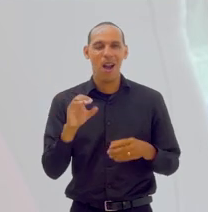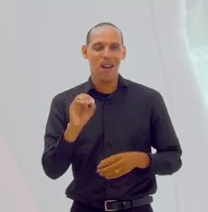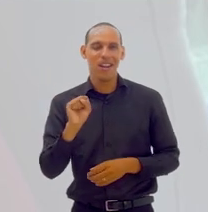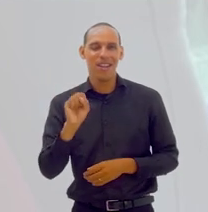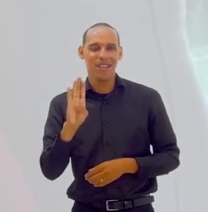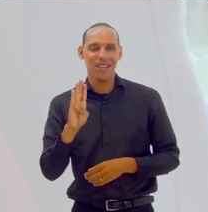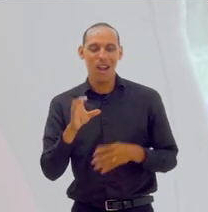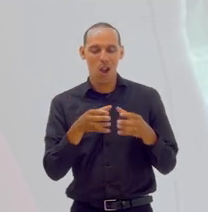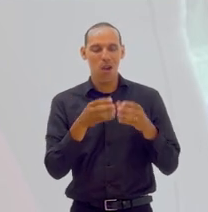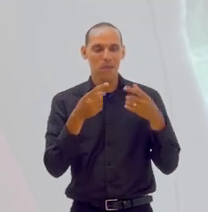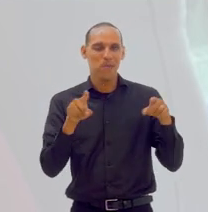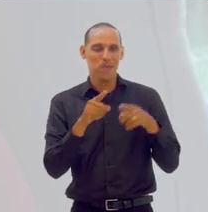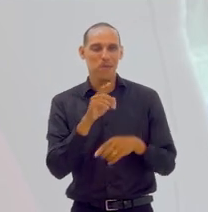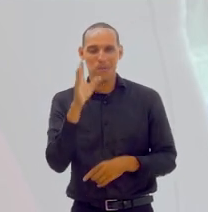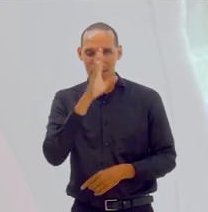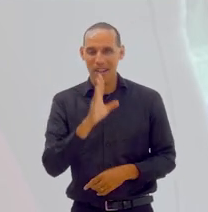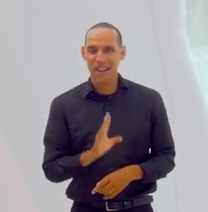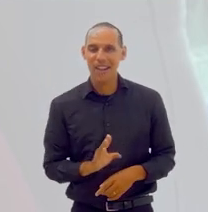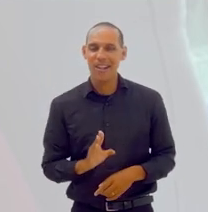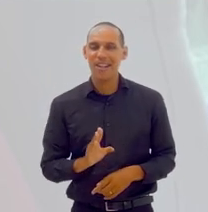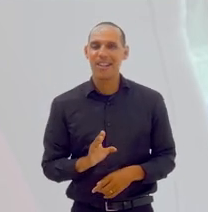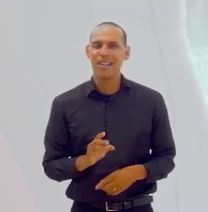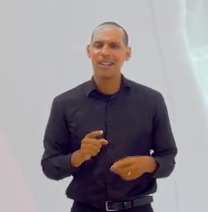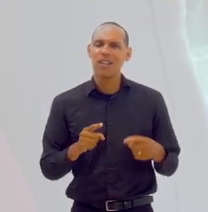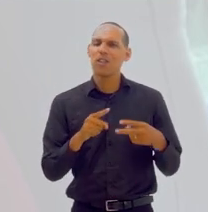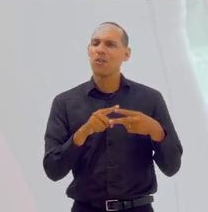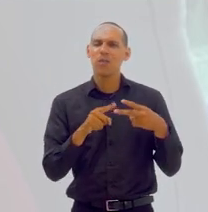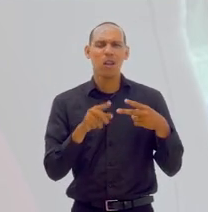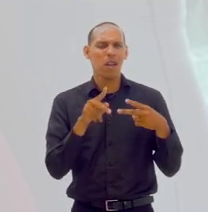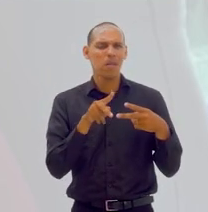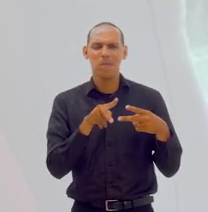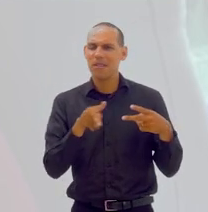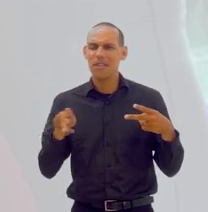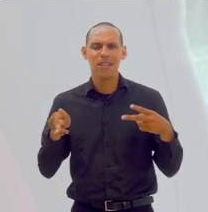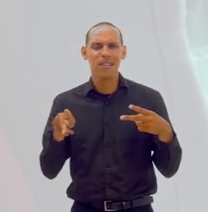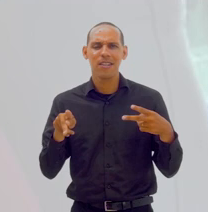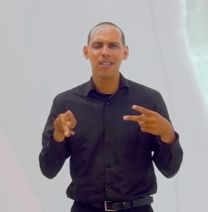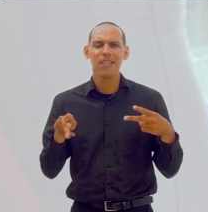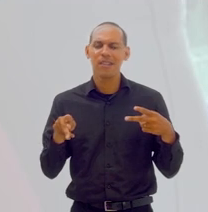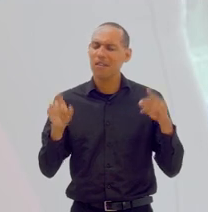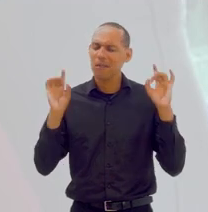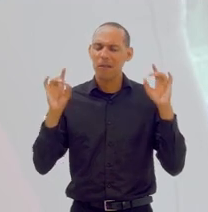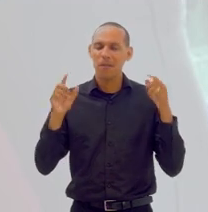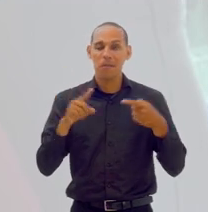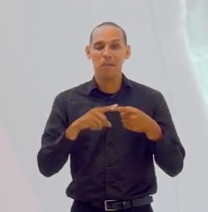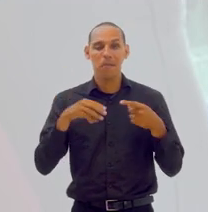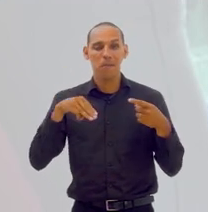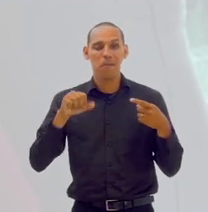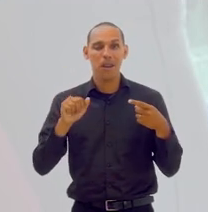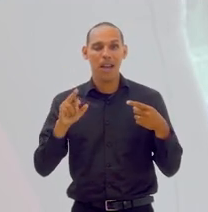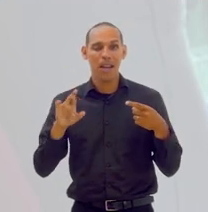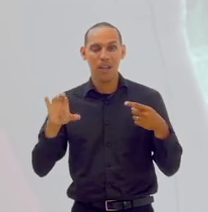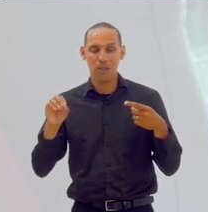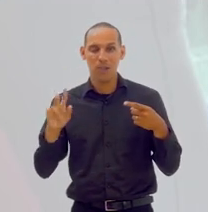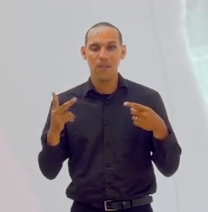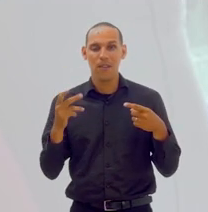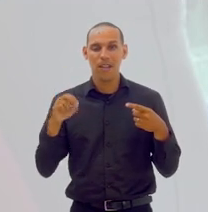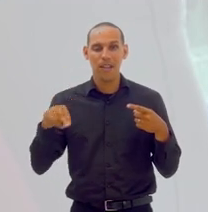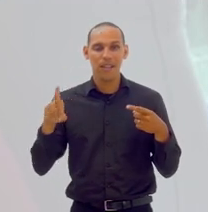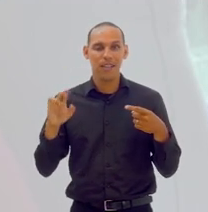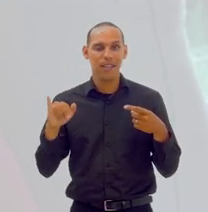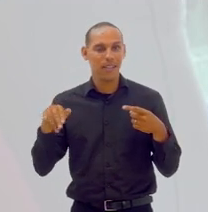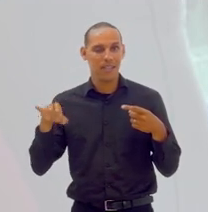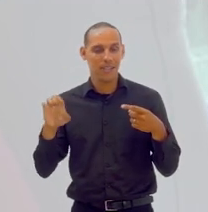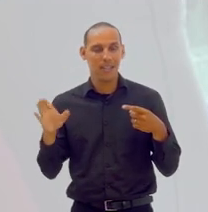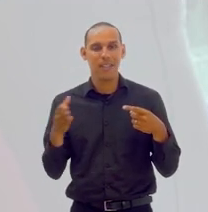época, dirigida, que tinha dois presidentes fantásticos, um foi o Mário Henrique Simonsen, de grande